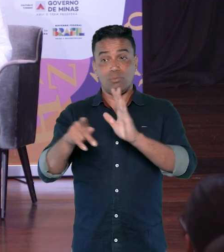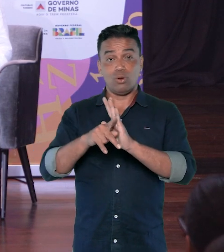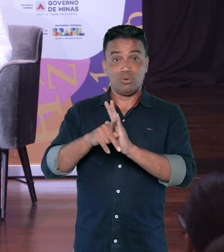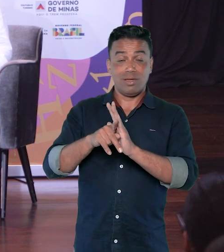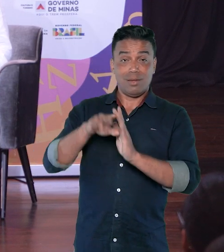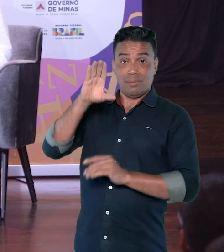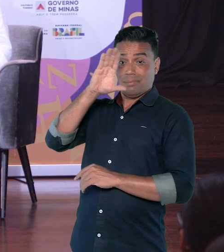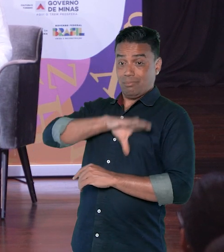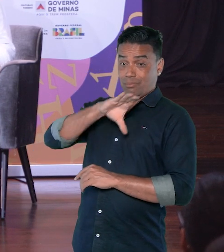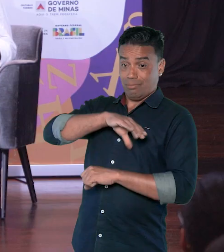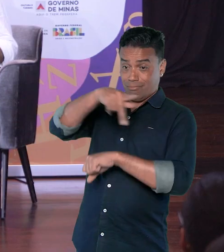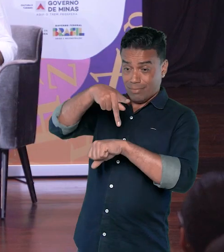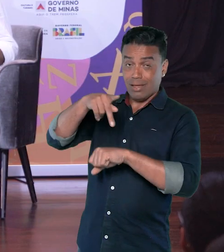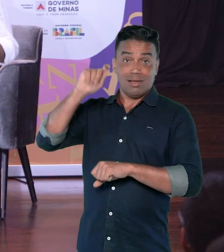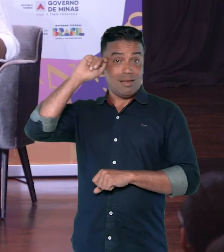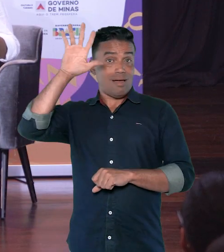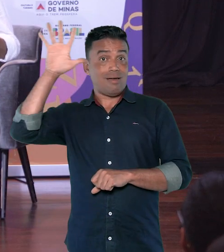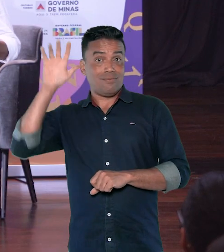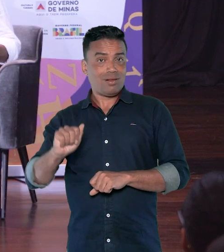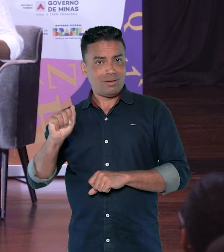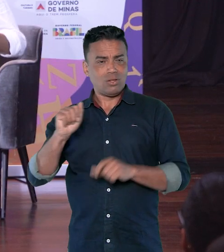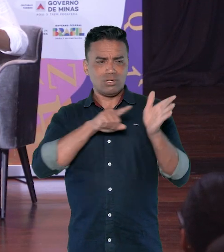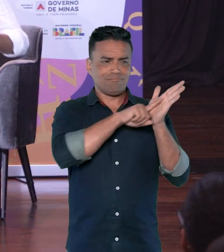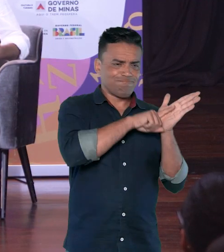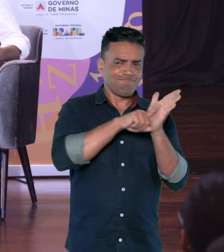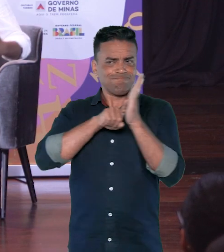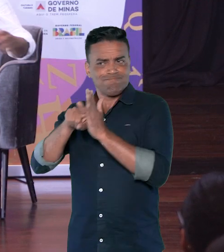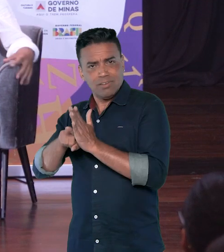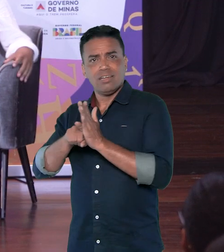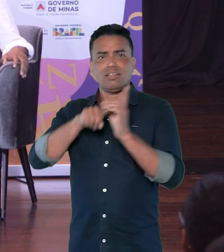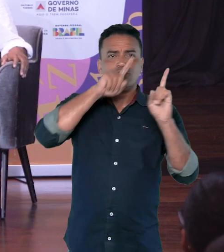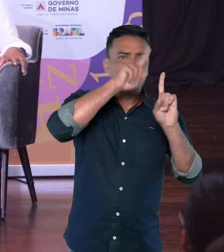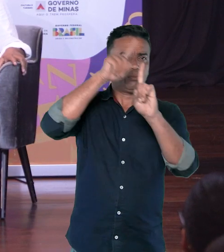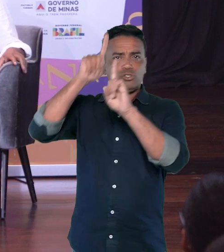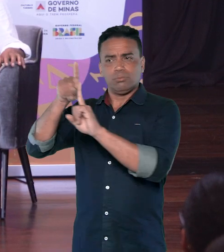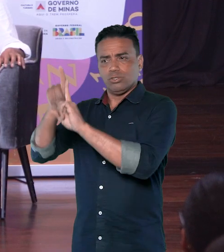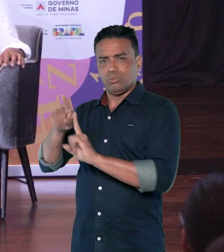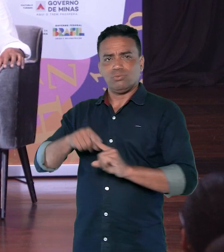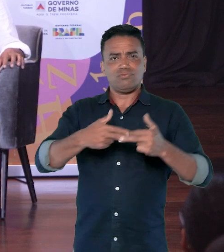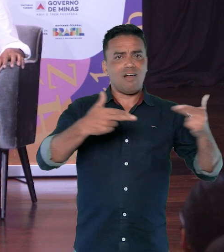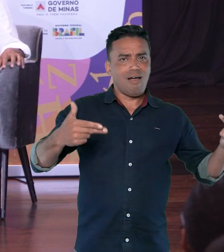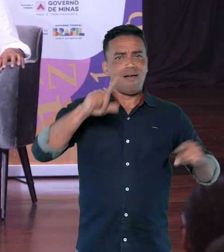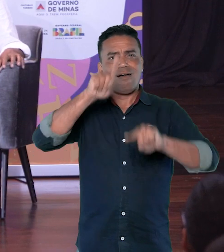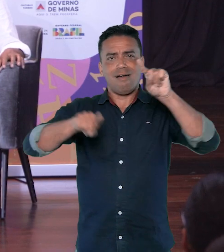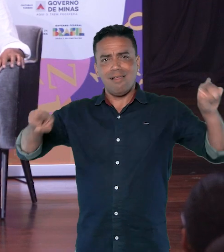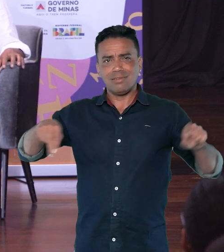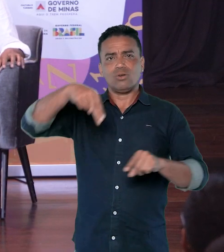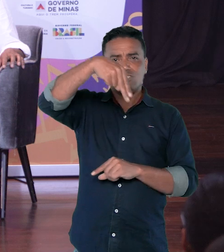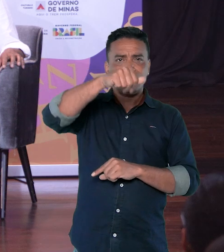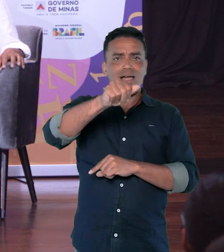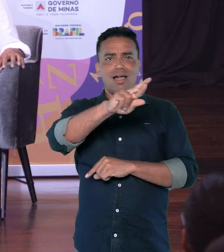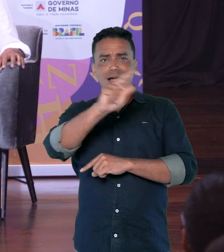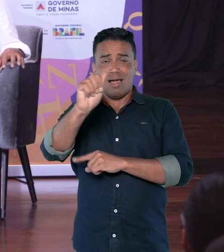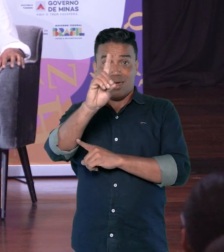luso-africanas. E nessa investigação eu acabei analisando vários tipos de narradores. E